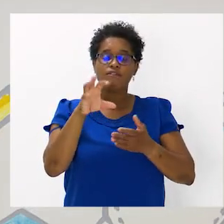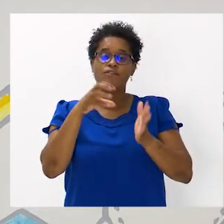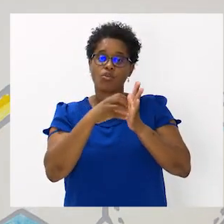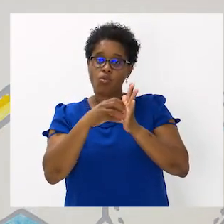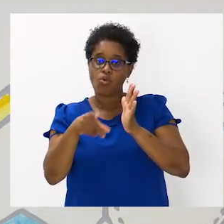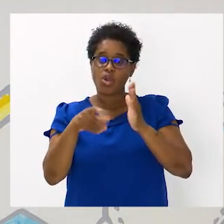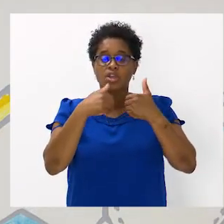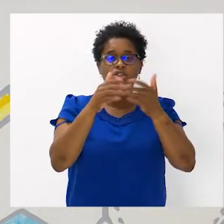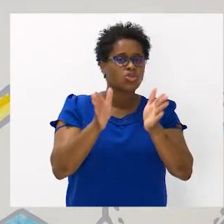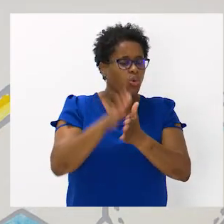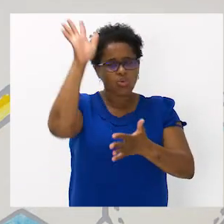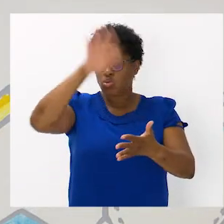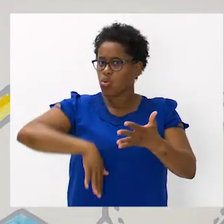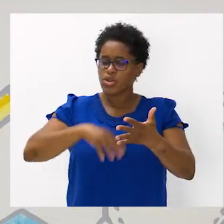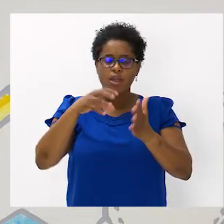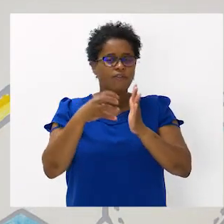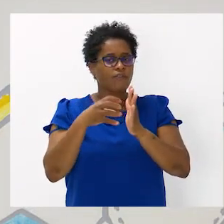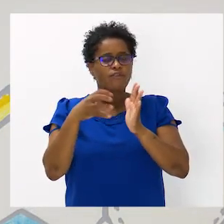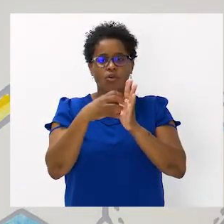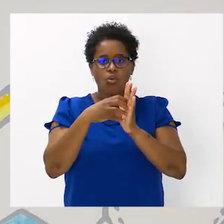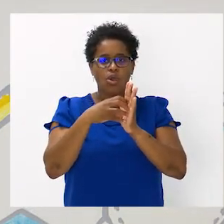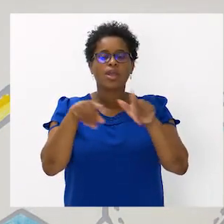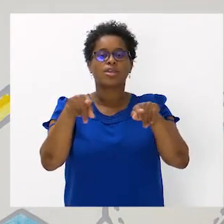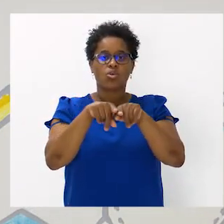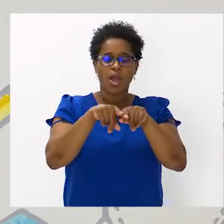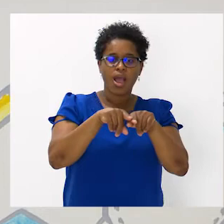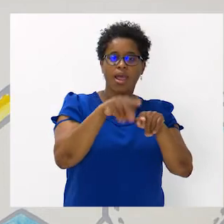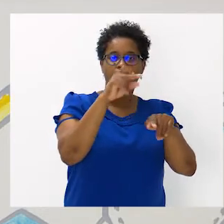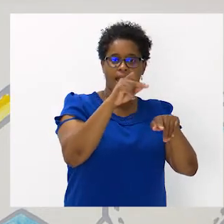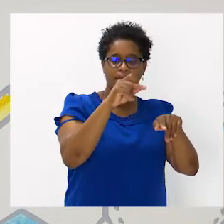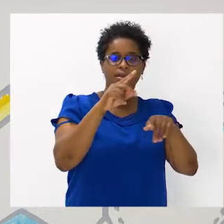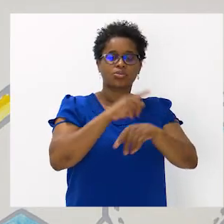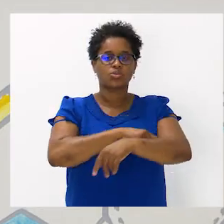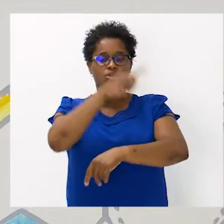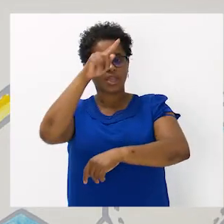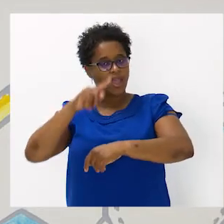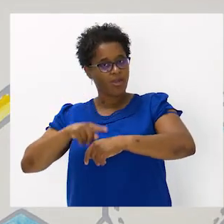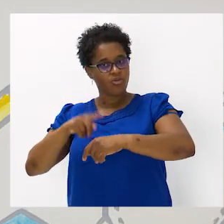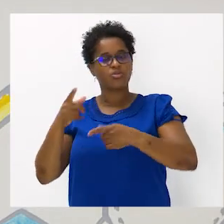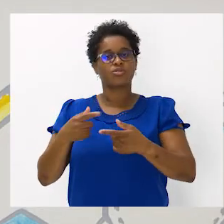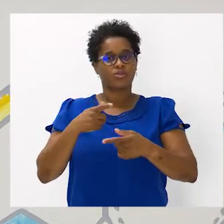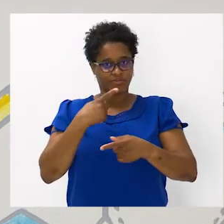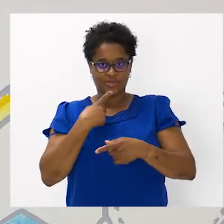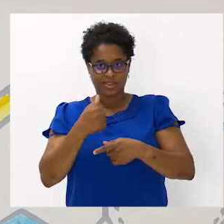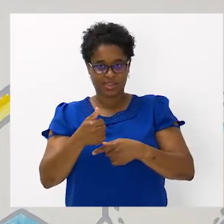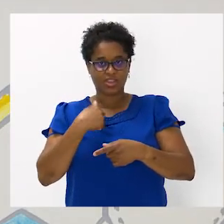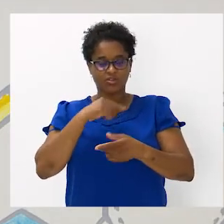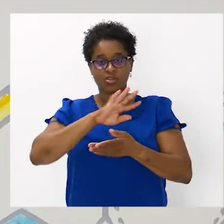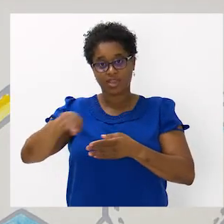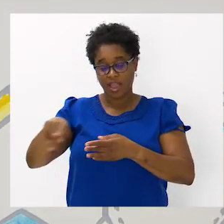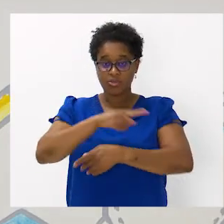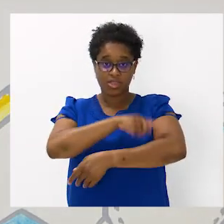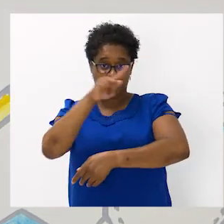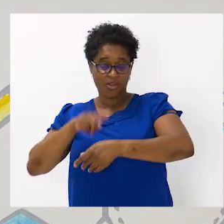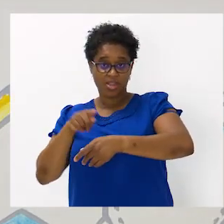figura, de toda a figura, é igual à área do triângulo, ok? Eu vou tirar o triângulo